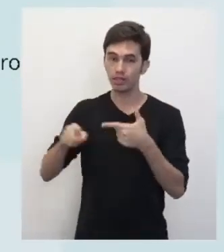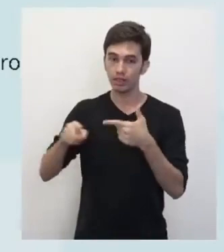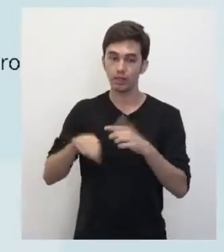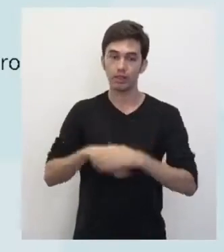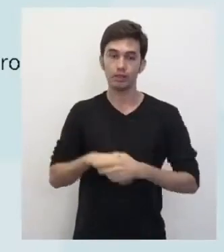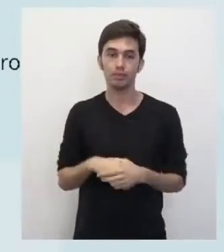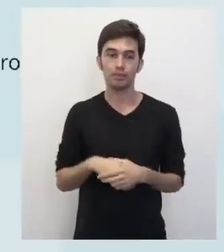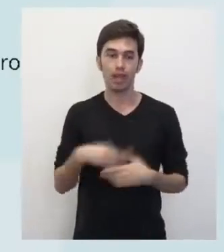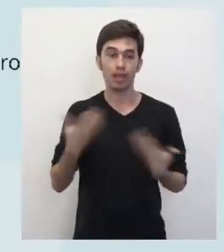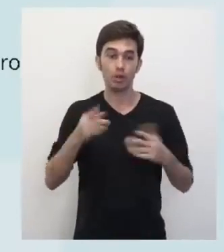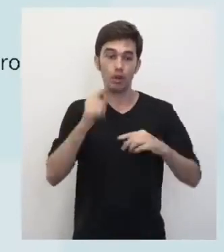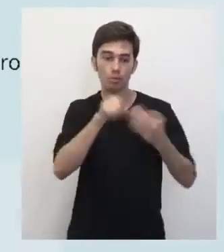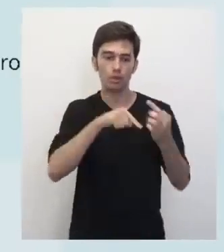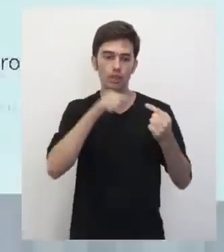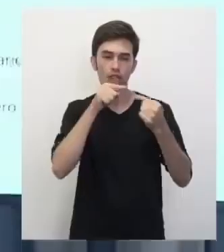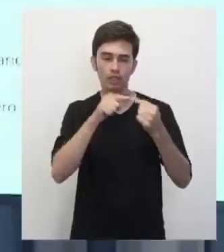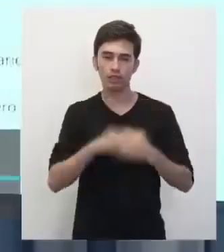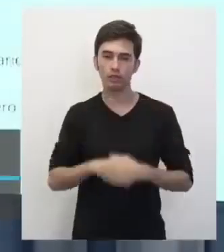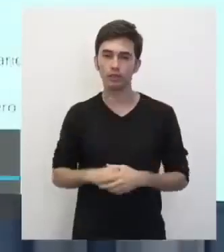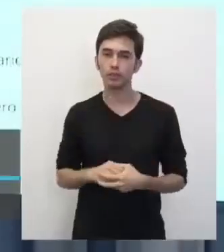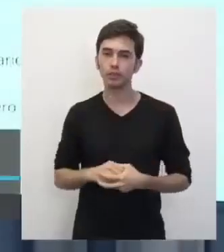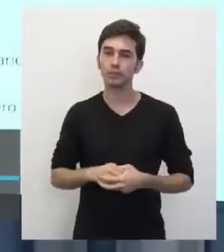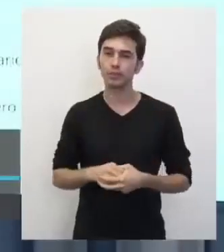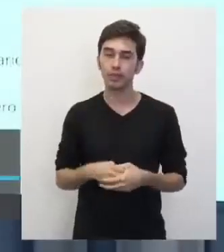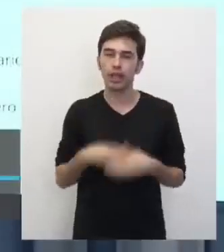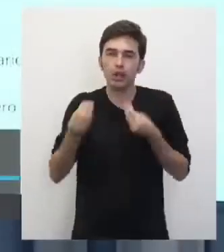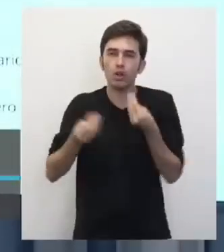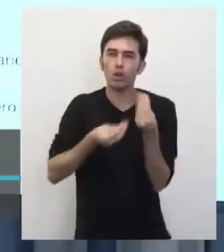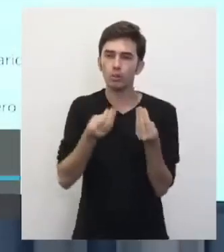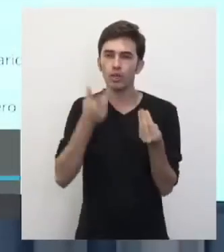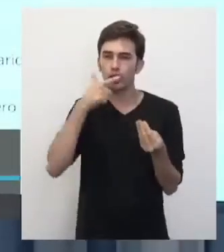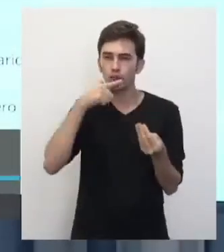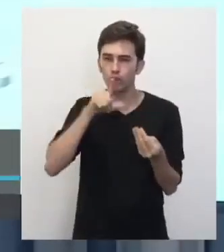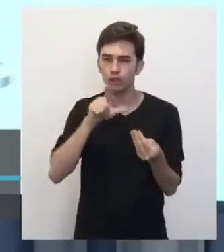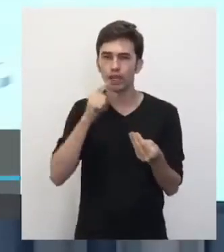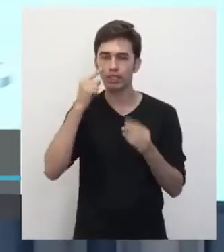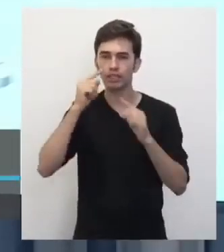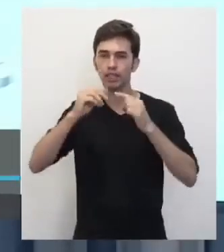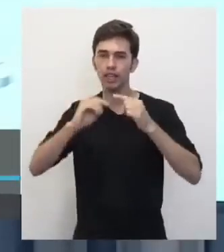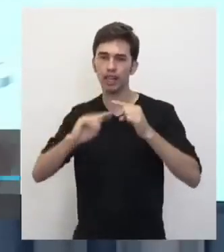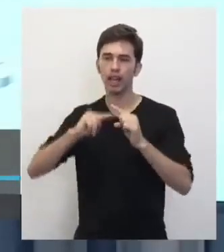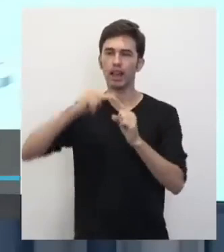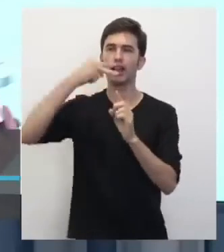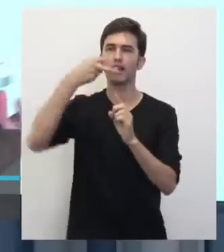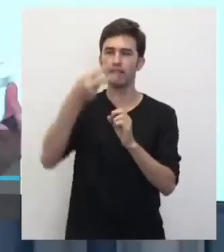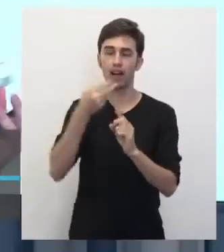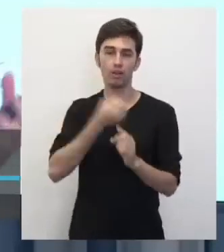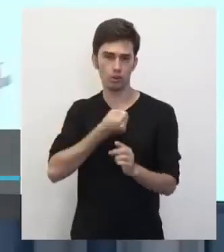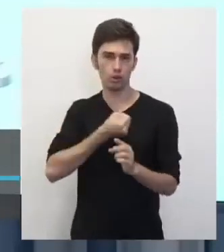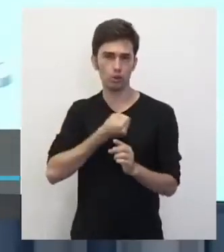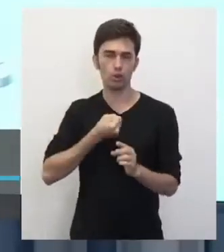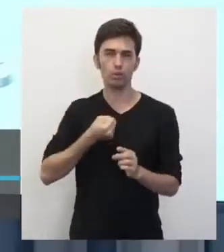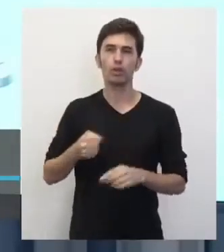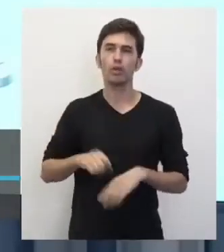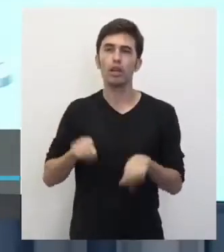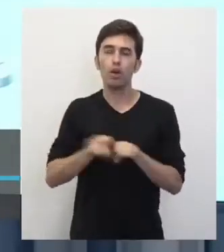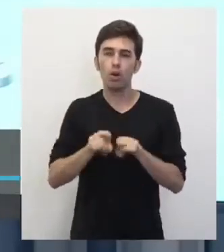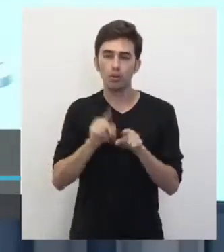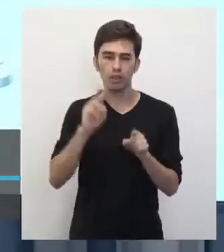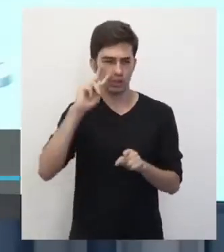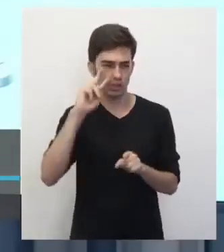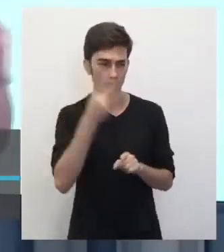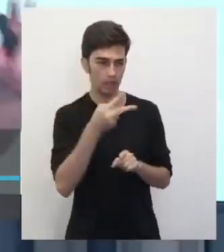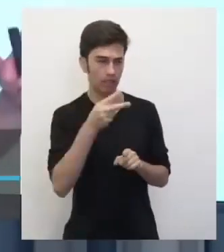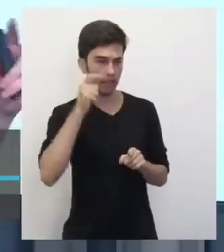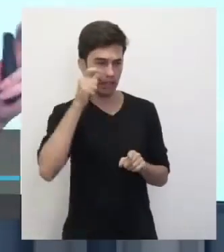dos múltiplos, a ideia de como eles podem ser elencados, né? De como nós podemos identificar esses múltiplos.